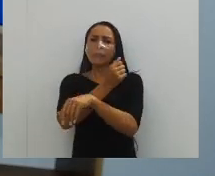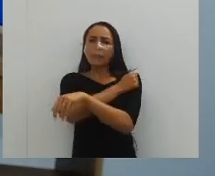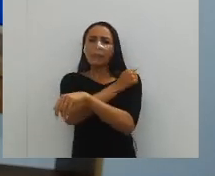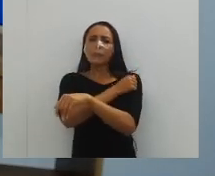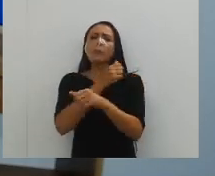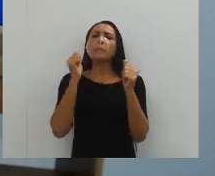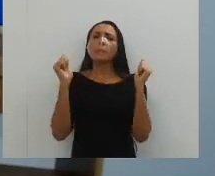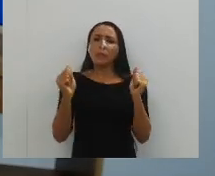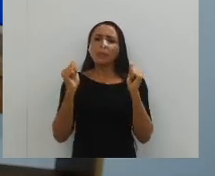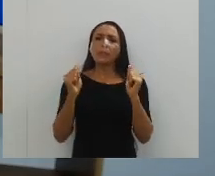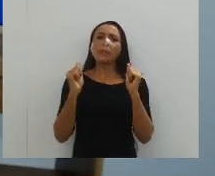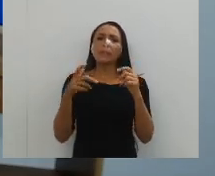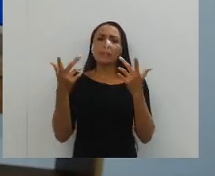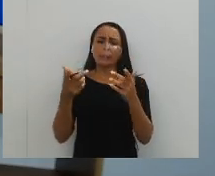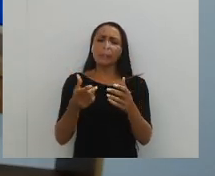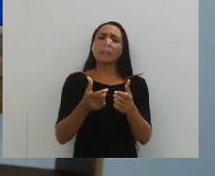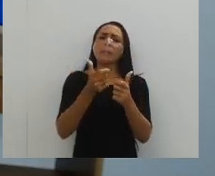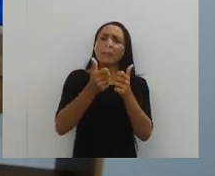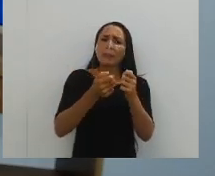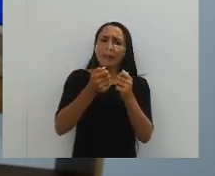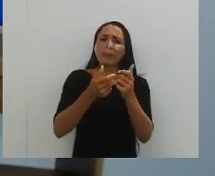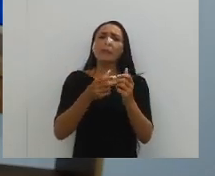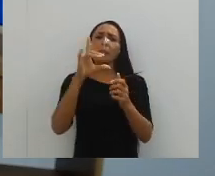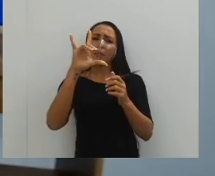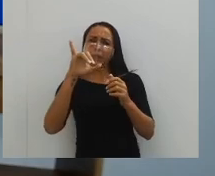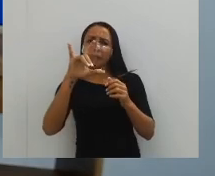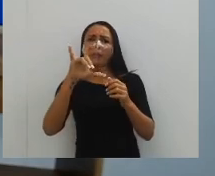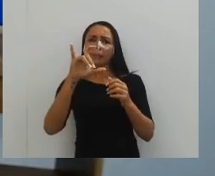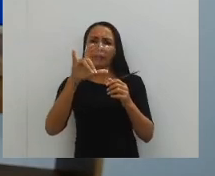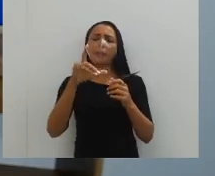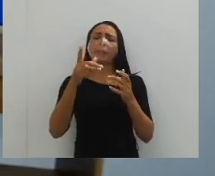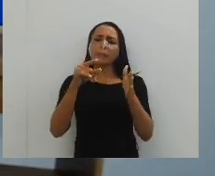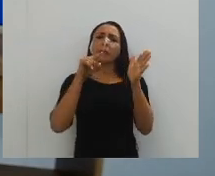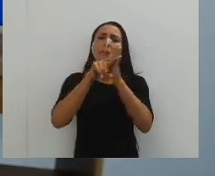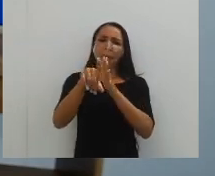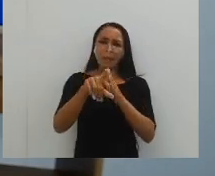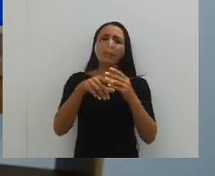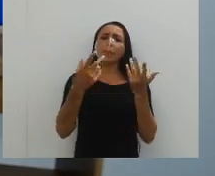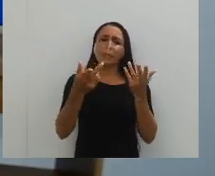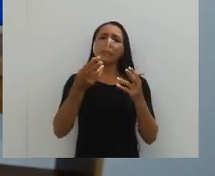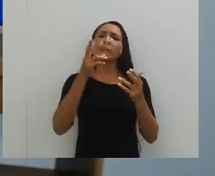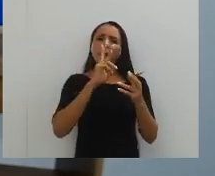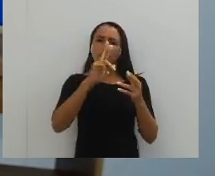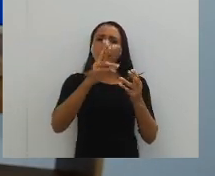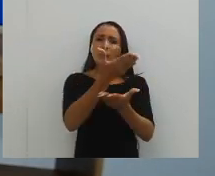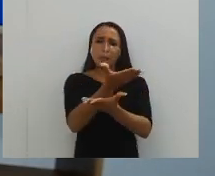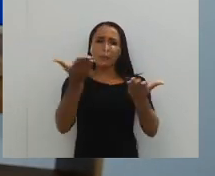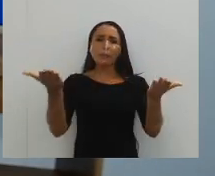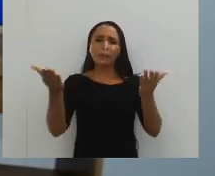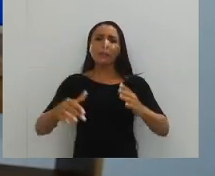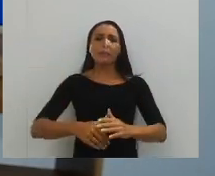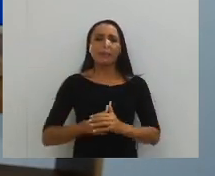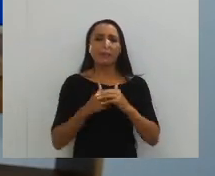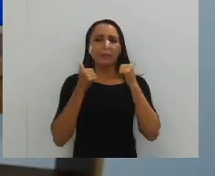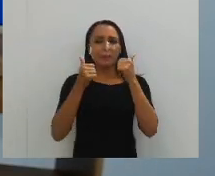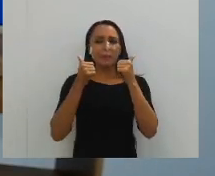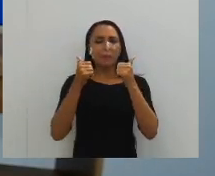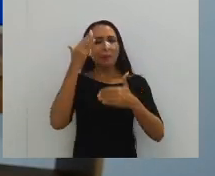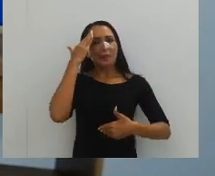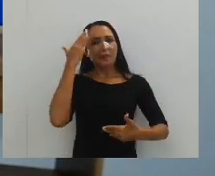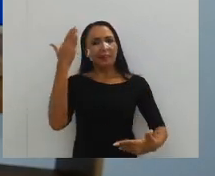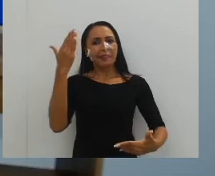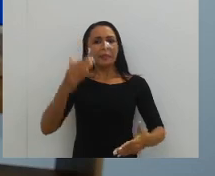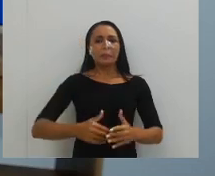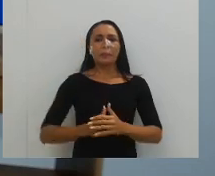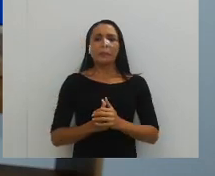você tiver depois de pós-aula, você pode mandar lá no meu Instagram, @AndreiBio, pode me seguir lá, pode botar lá que eu respondo todo mundo, tá? Obrigado aí por tudo.